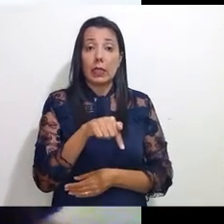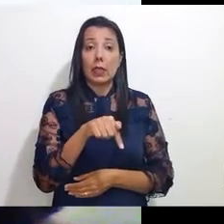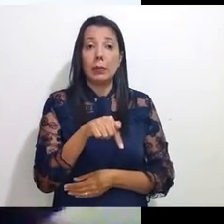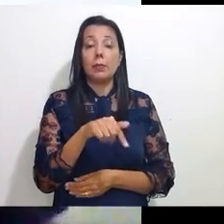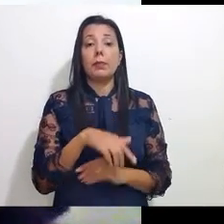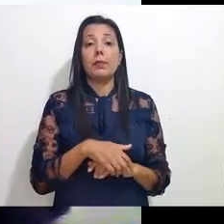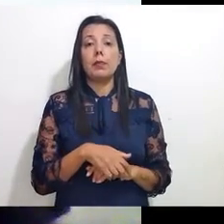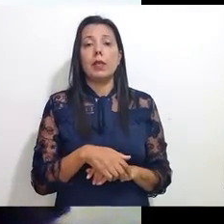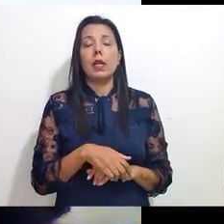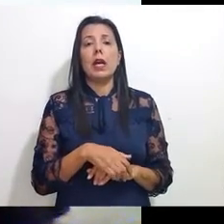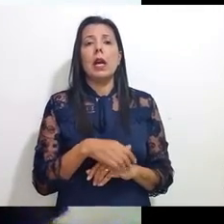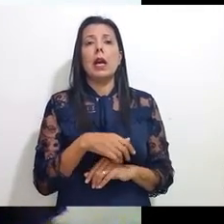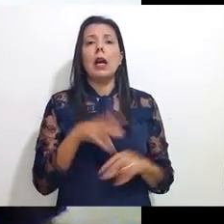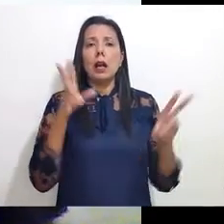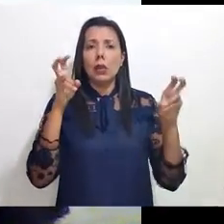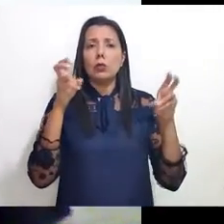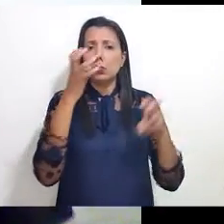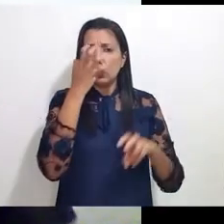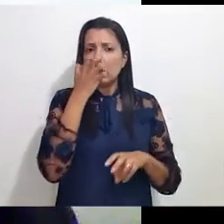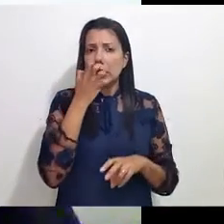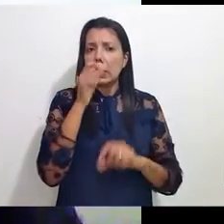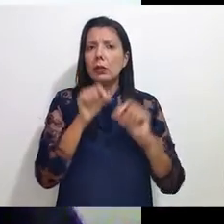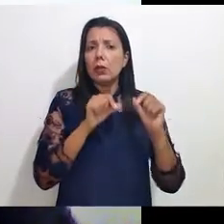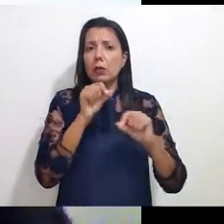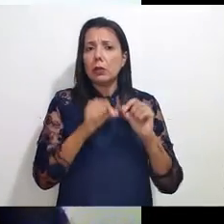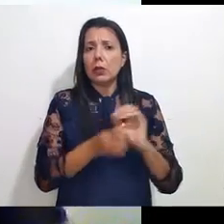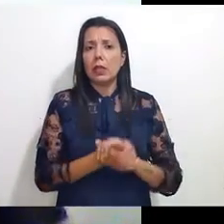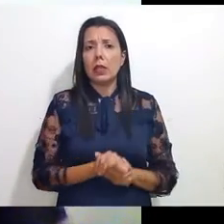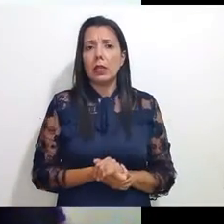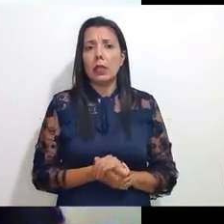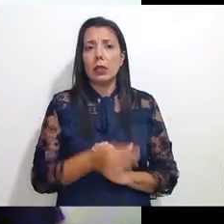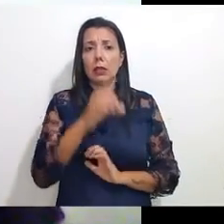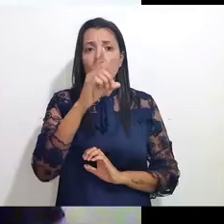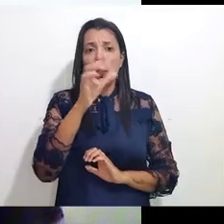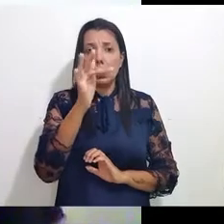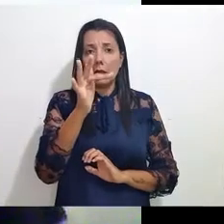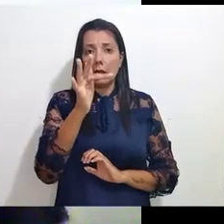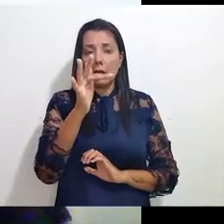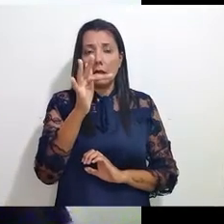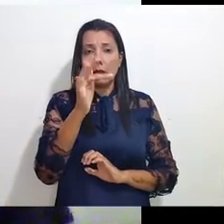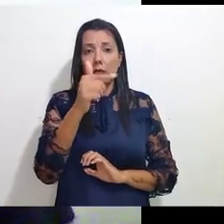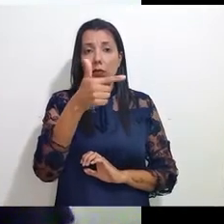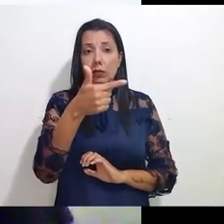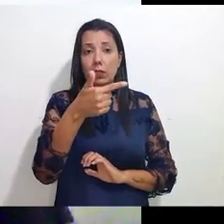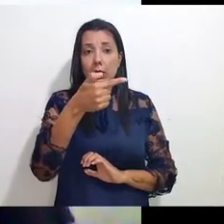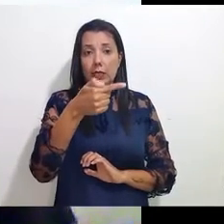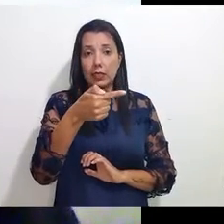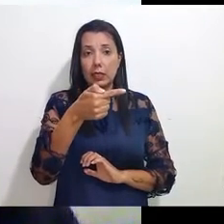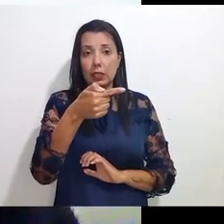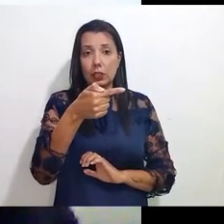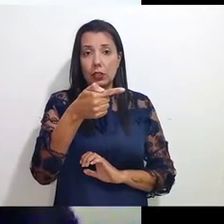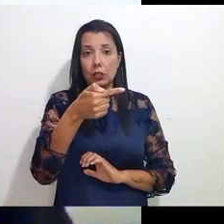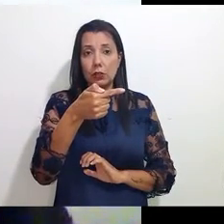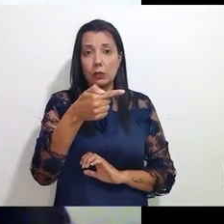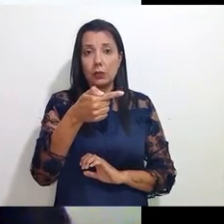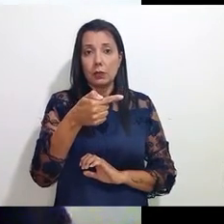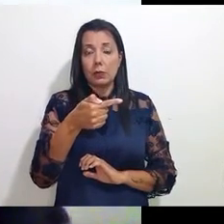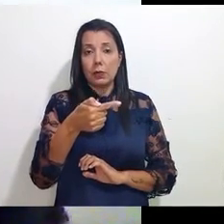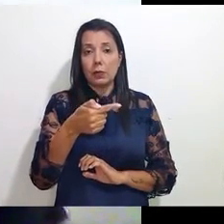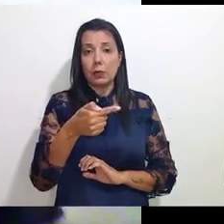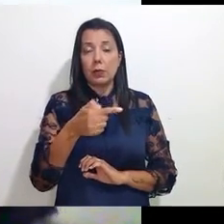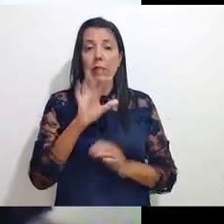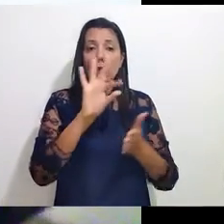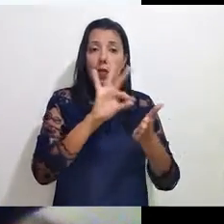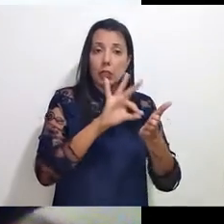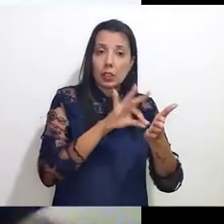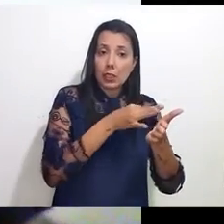que no DF, dos 27 estupros registrados até março